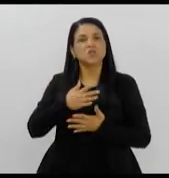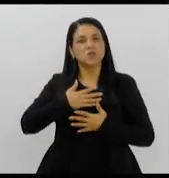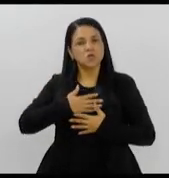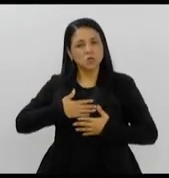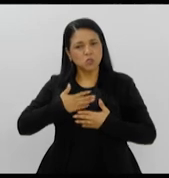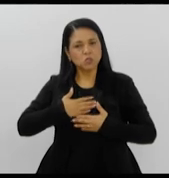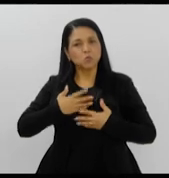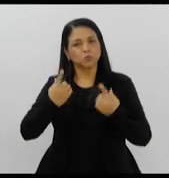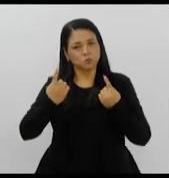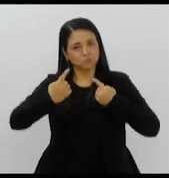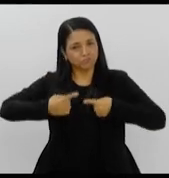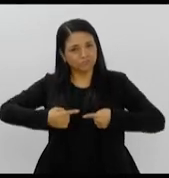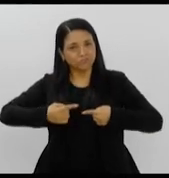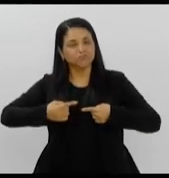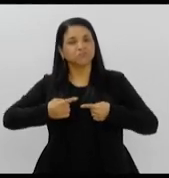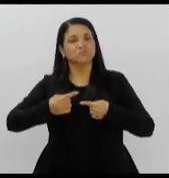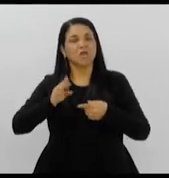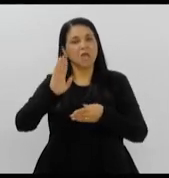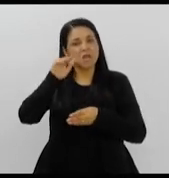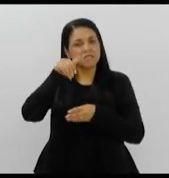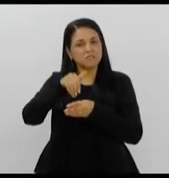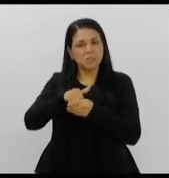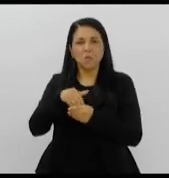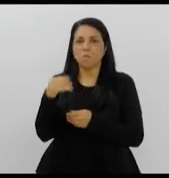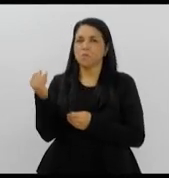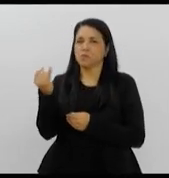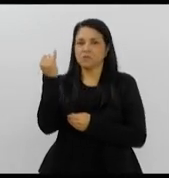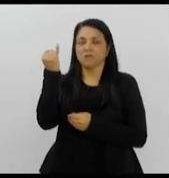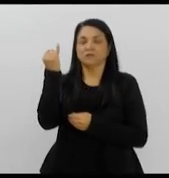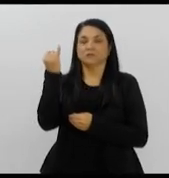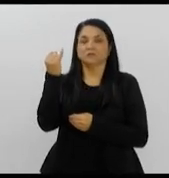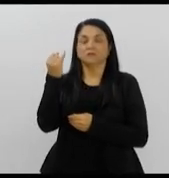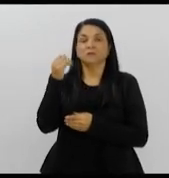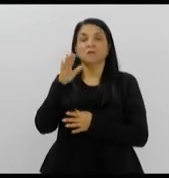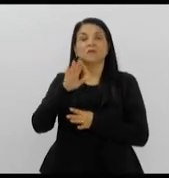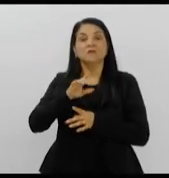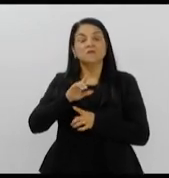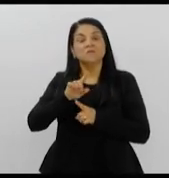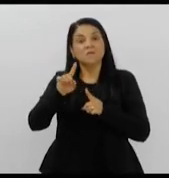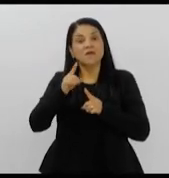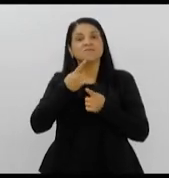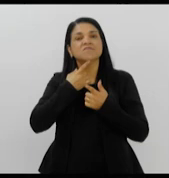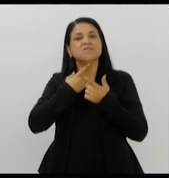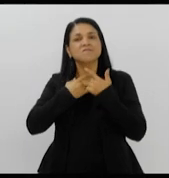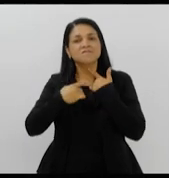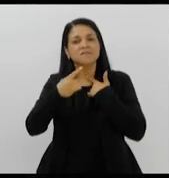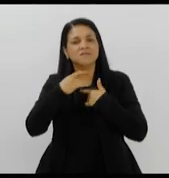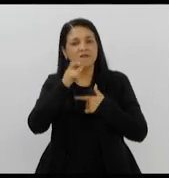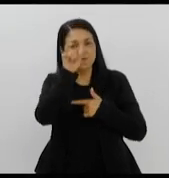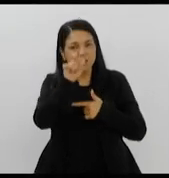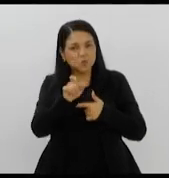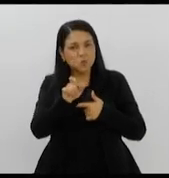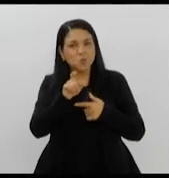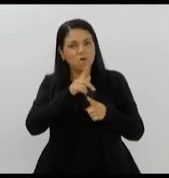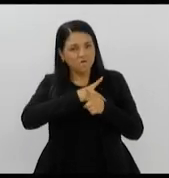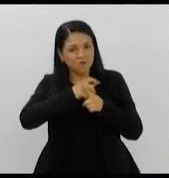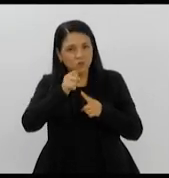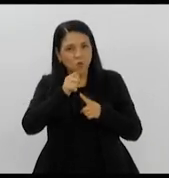de competir, que foi uma eleição muito importante, mas que desejava ao